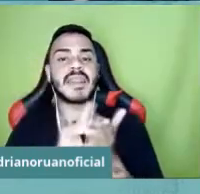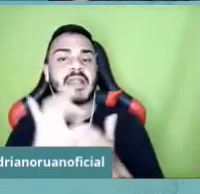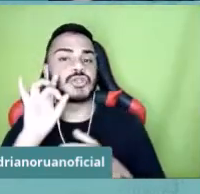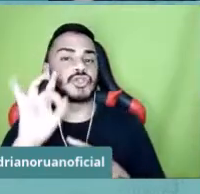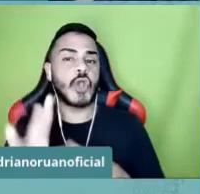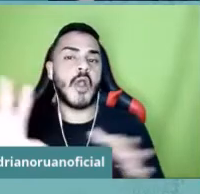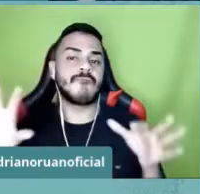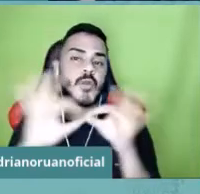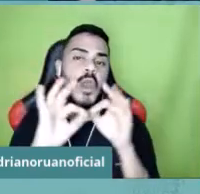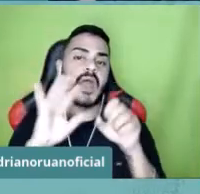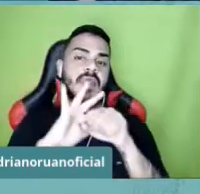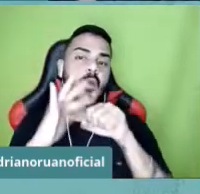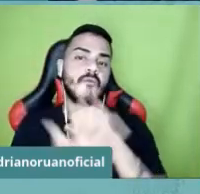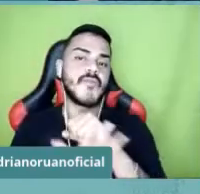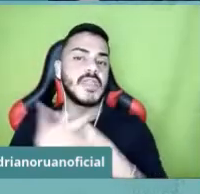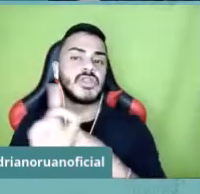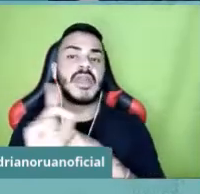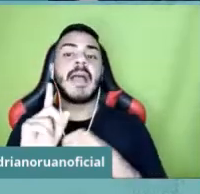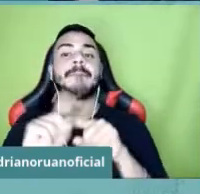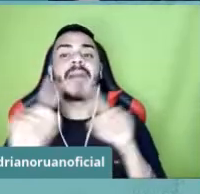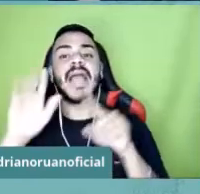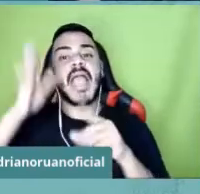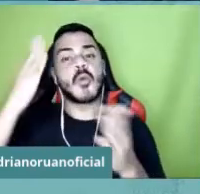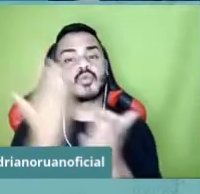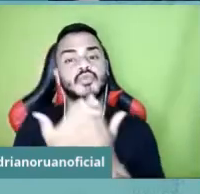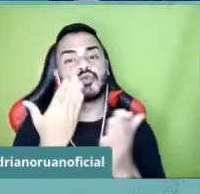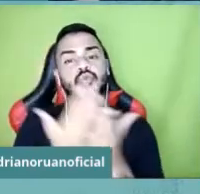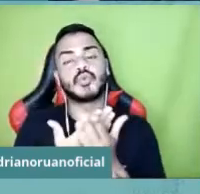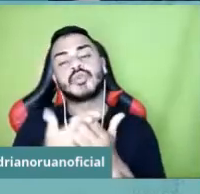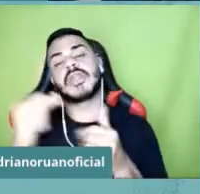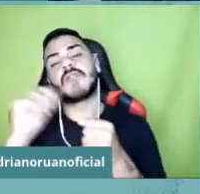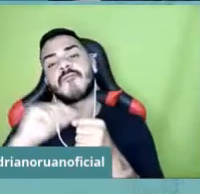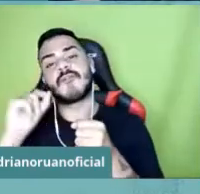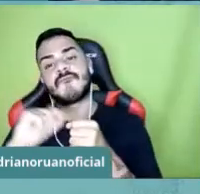à Covid. Esse aqui é um estudo que foi feito